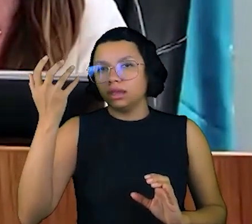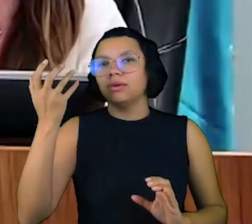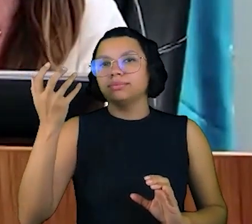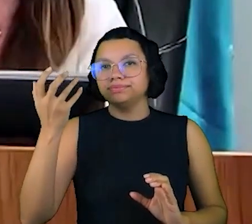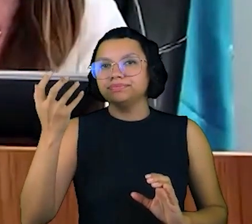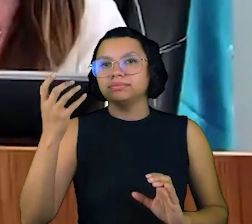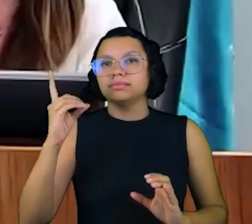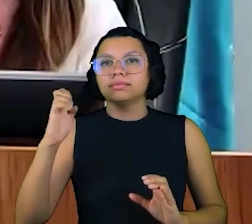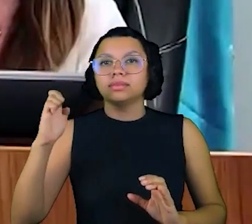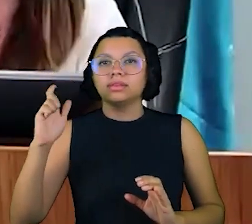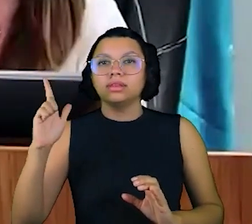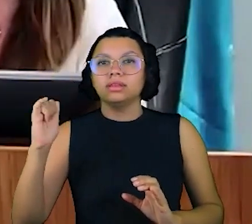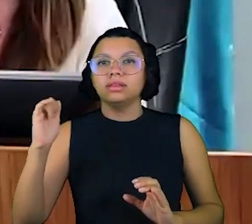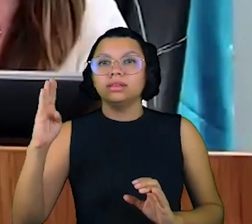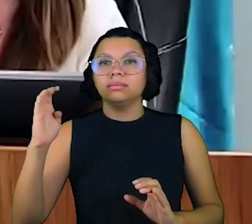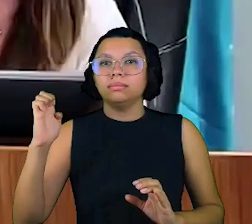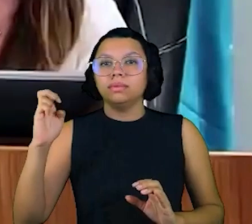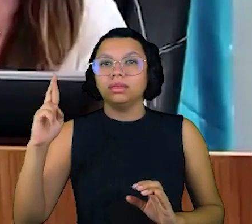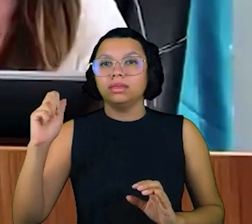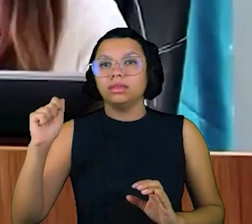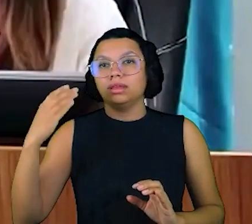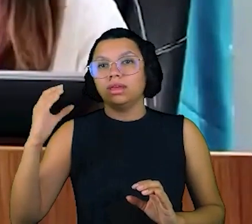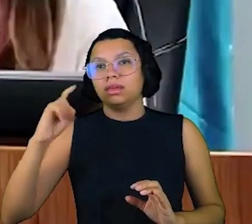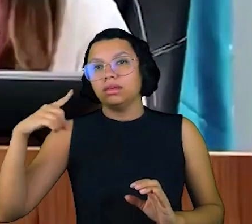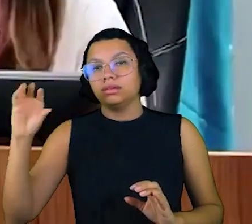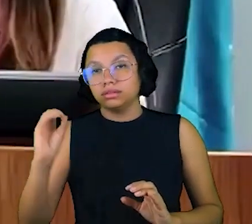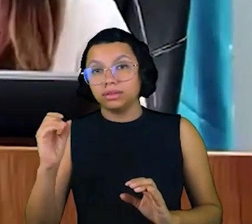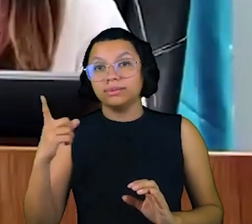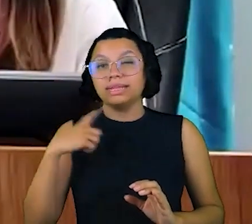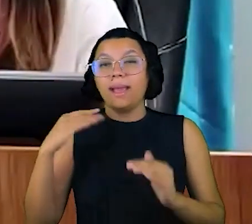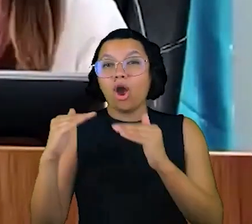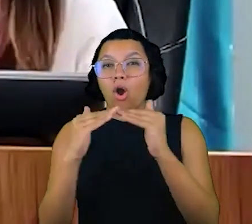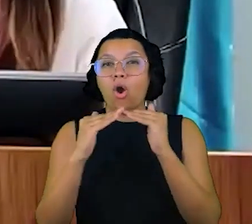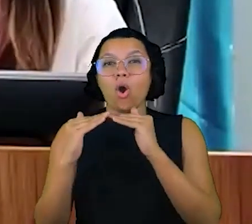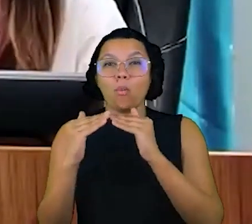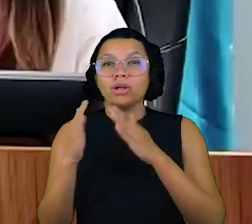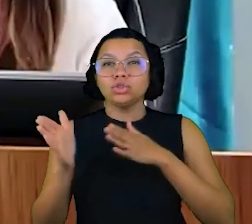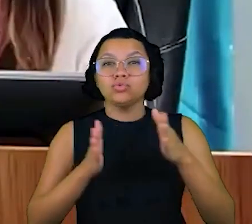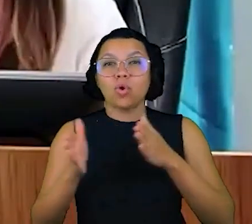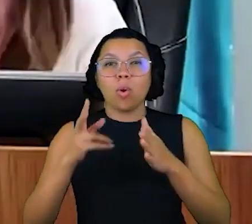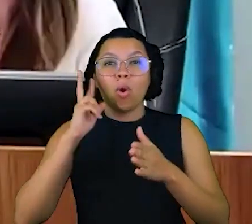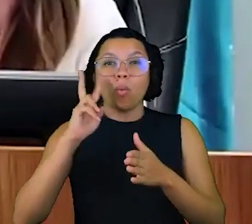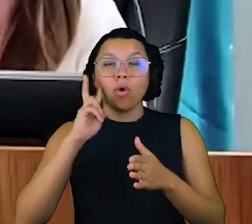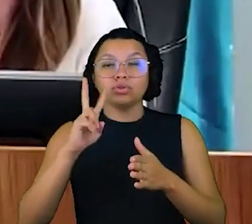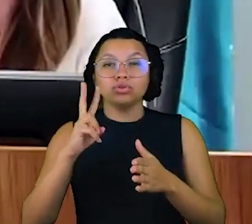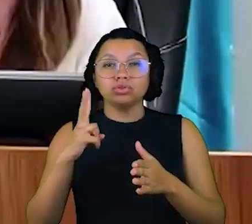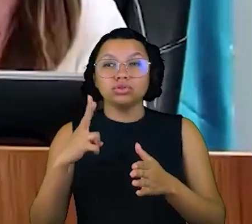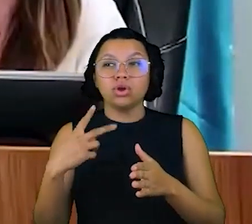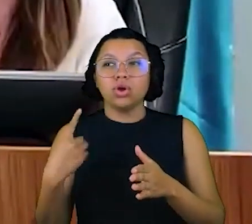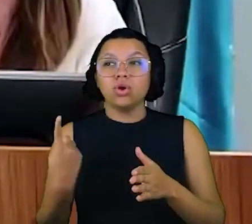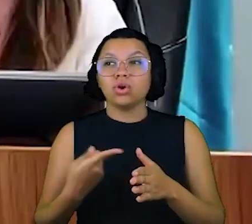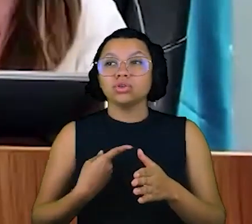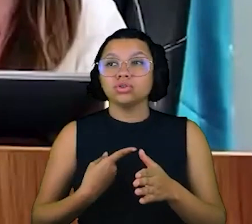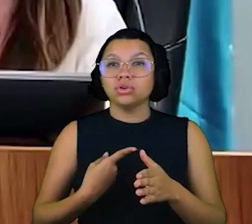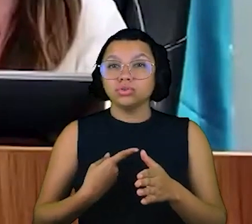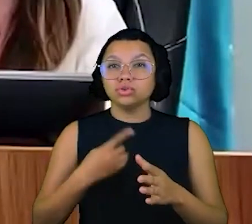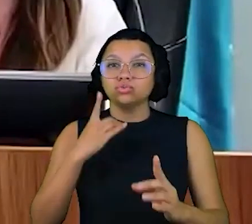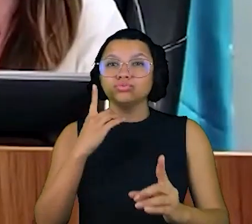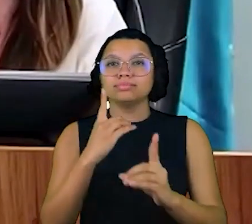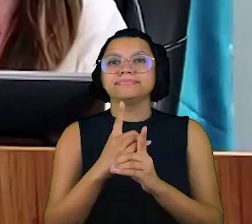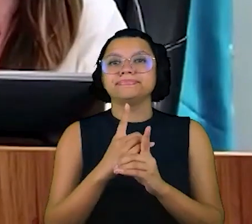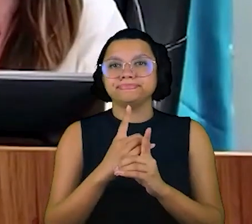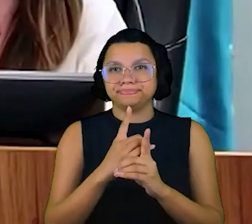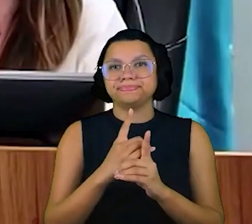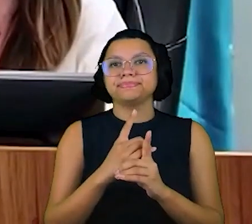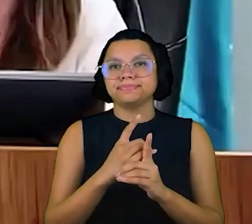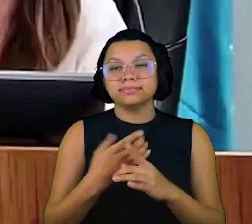decisão, uma deliberação. E essa deliberação tem que ser compatível com o momento histórico em que nós